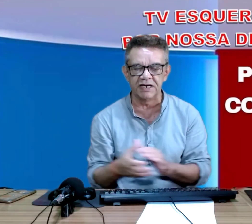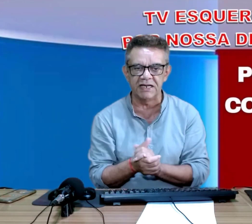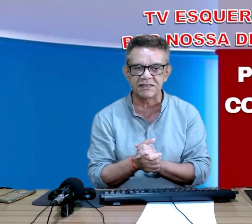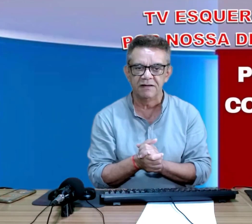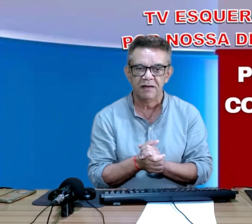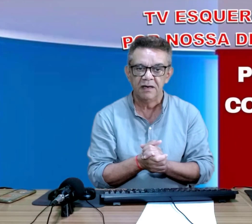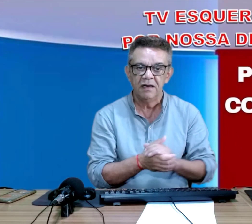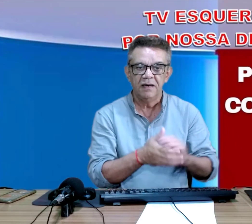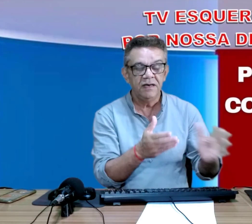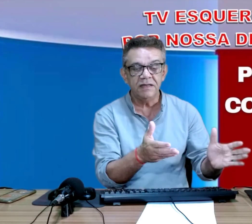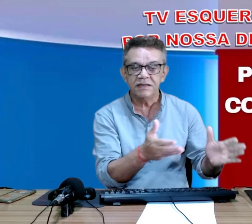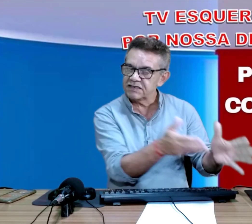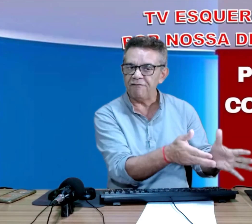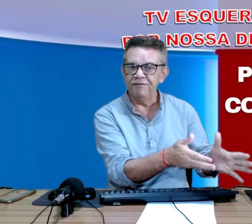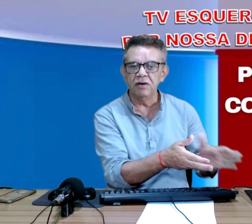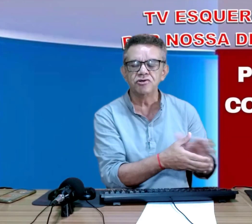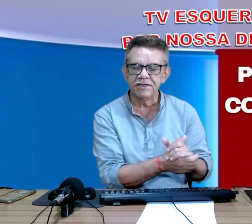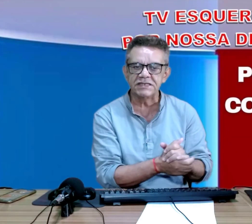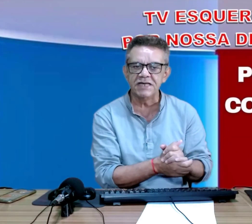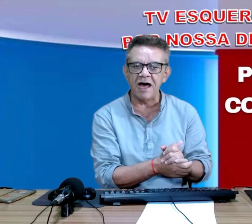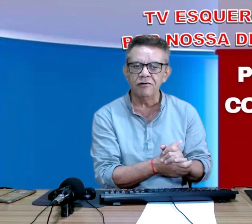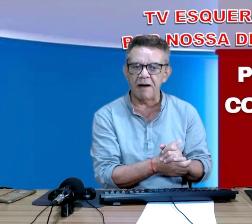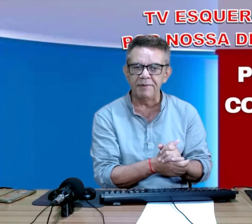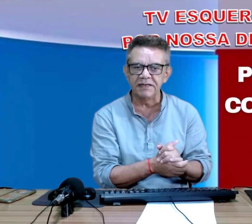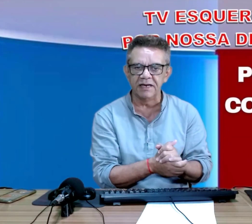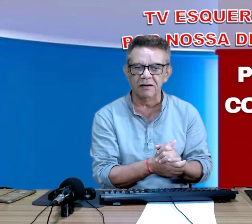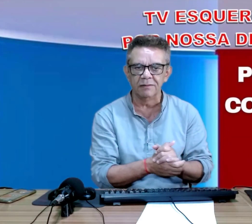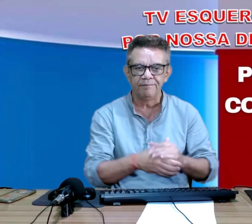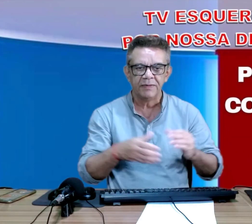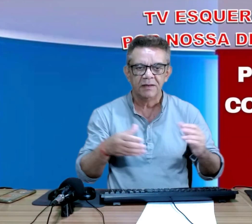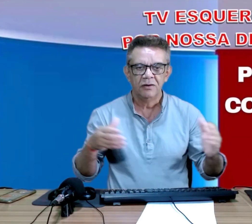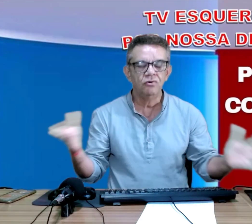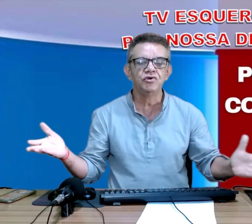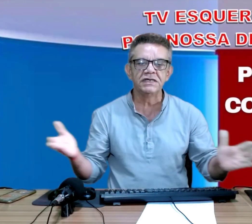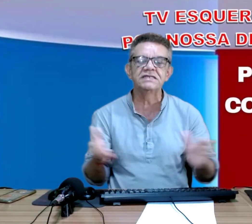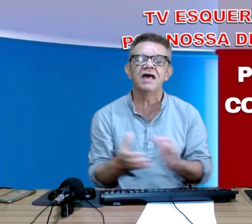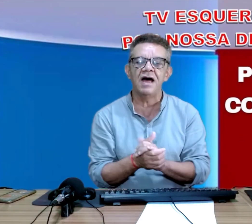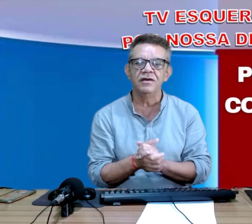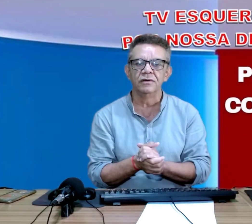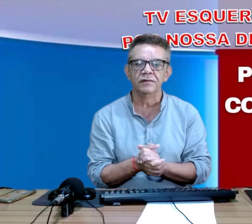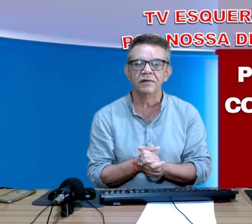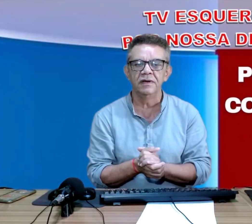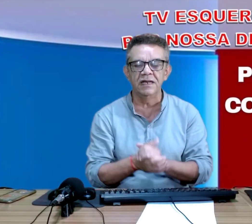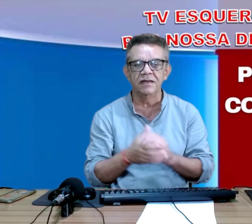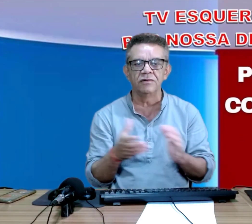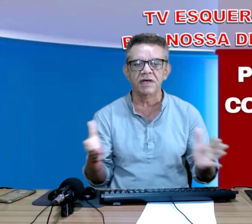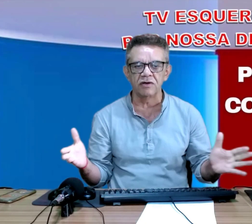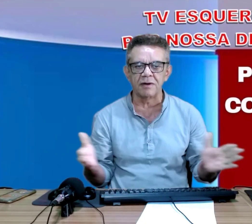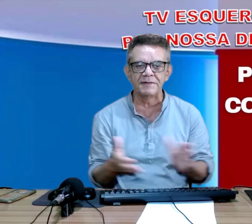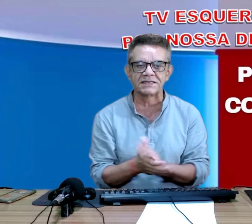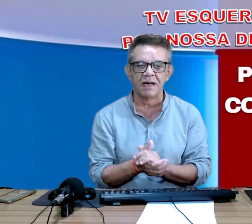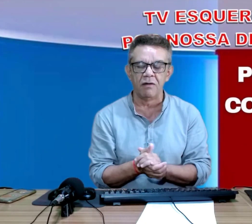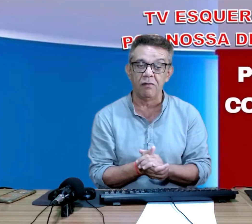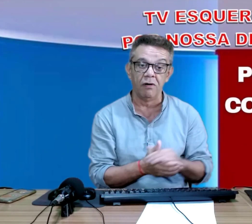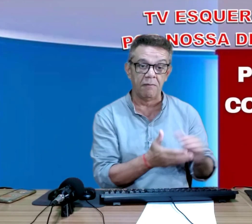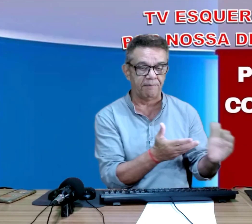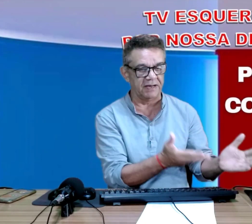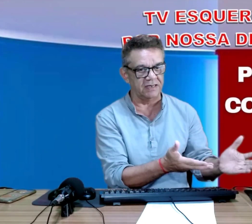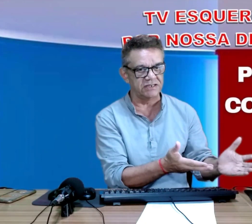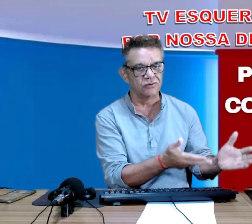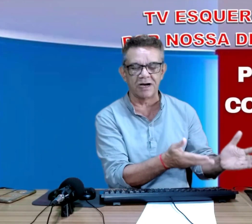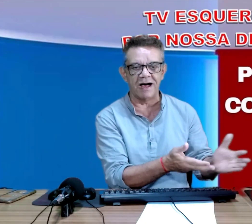dos três poderes e desafio judiciário aprende-lo o judiciário ele não tem outra opção